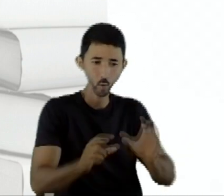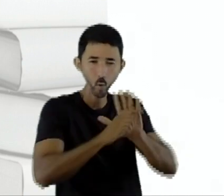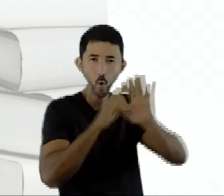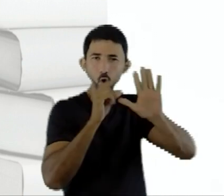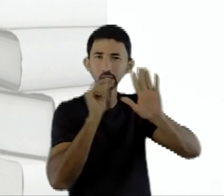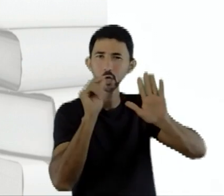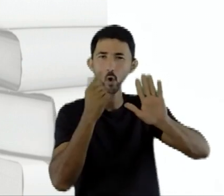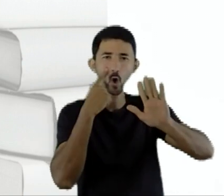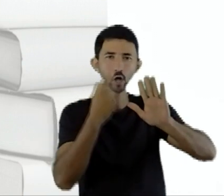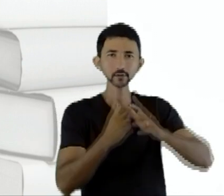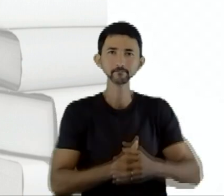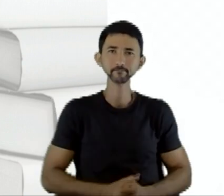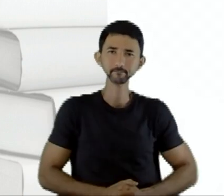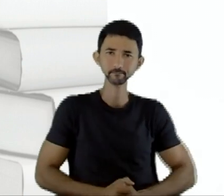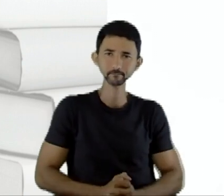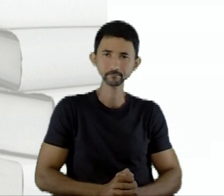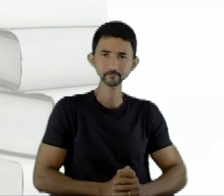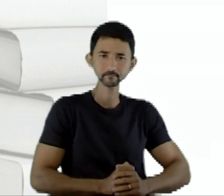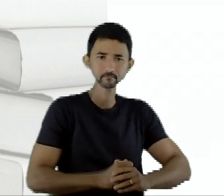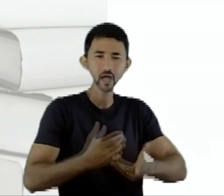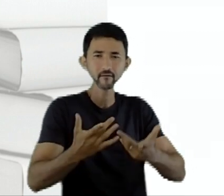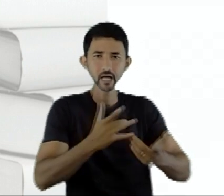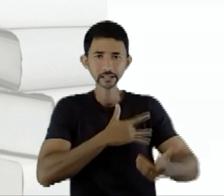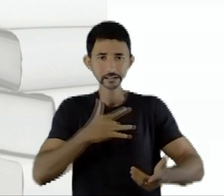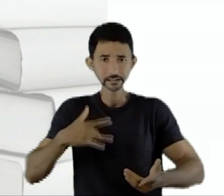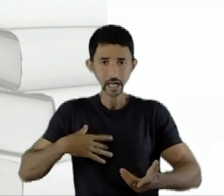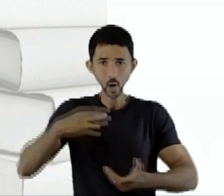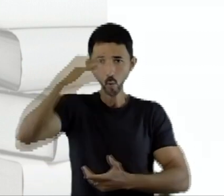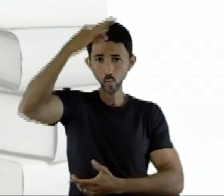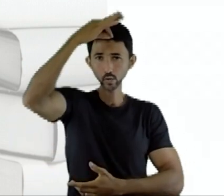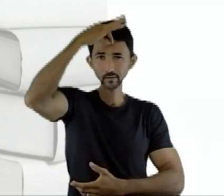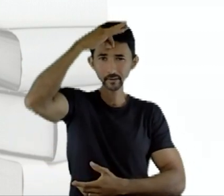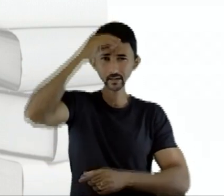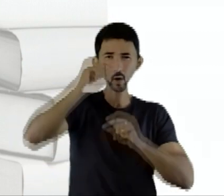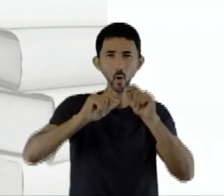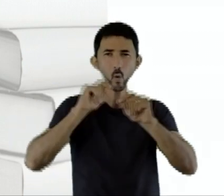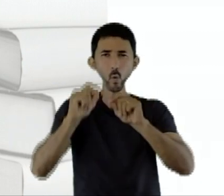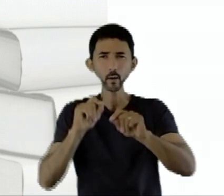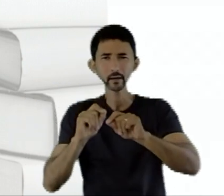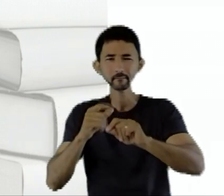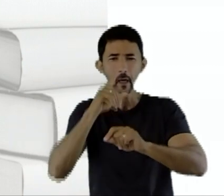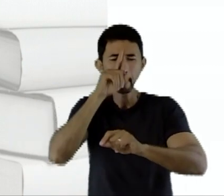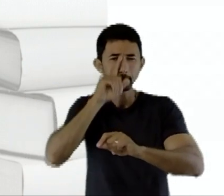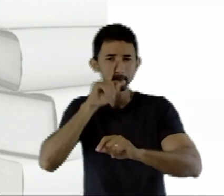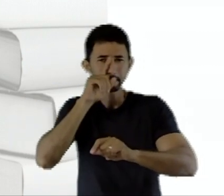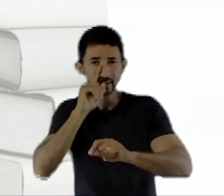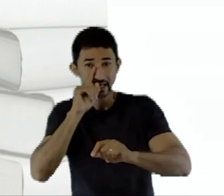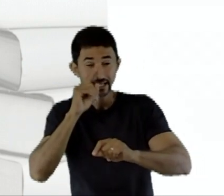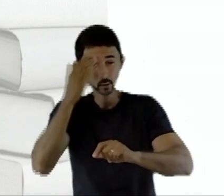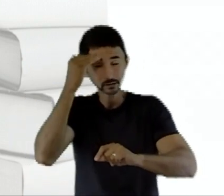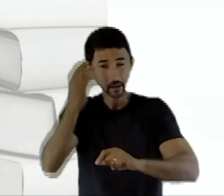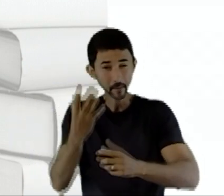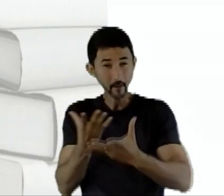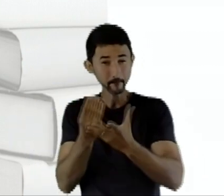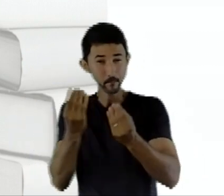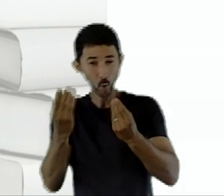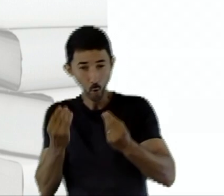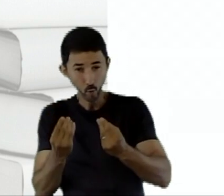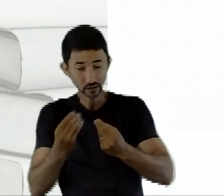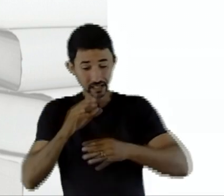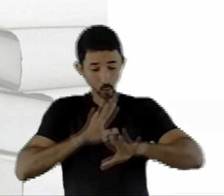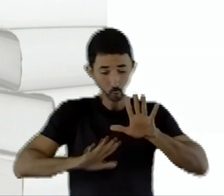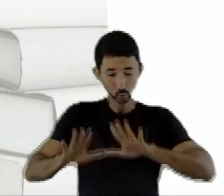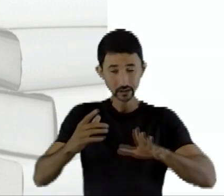trechinho aqui, ó. Quando se fala em saúde e espiritualidade, corre-se o perigo de saber muito e